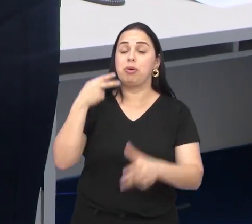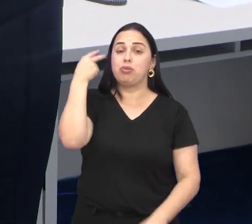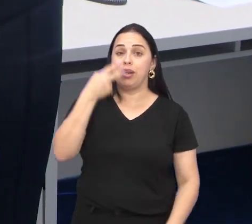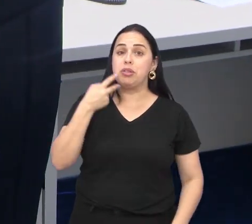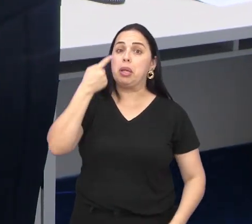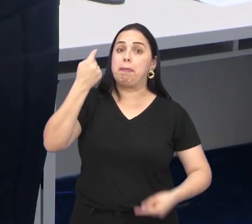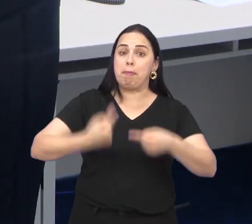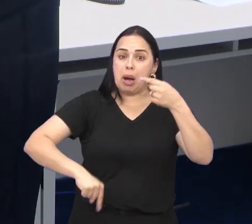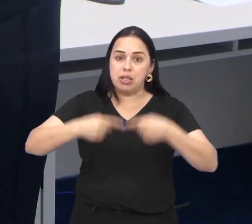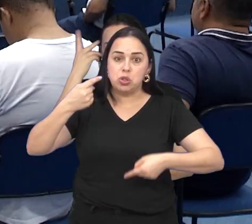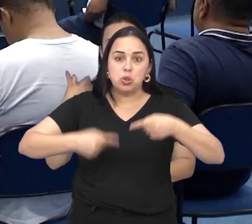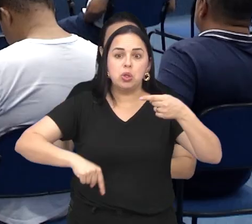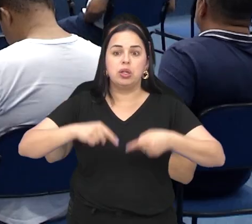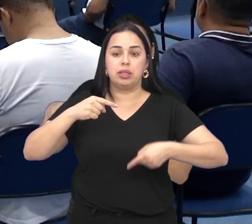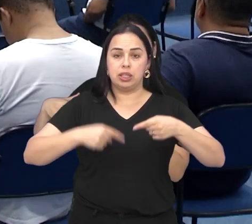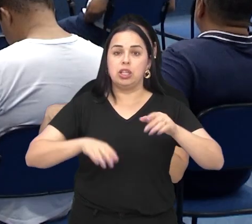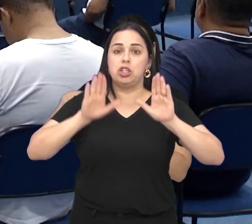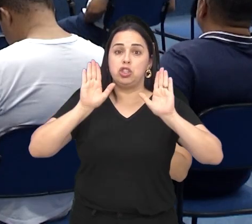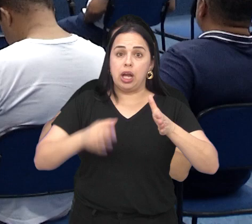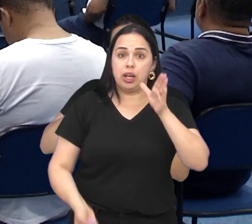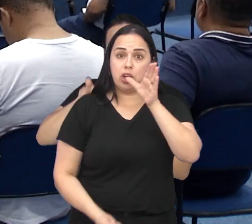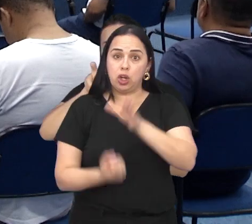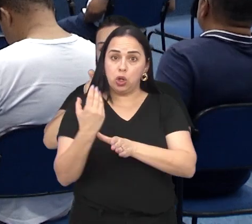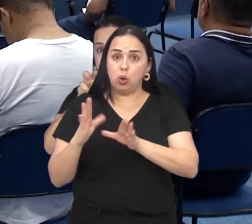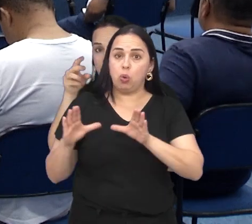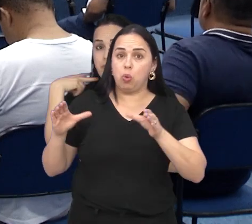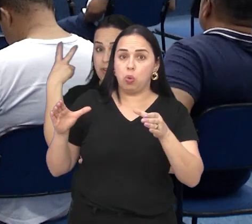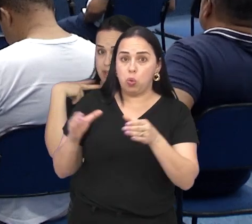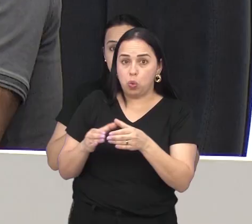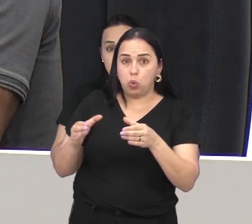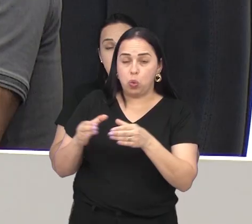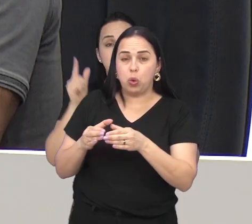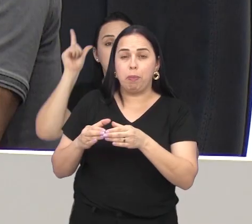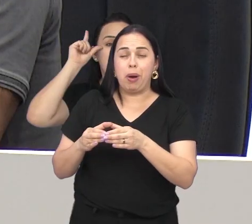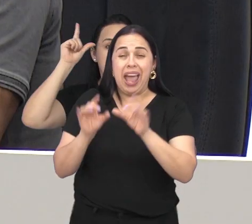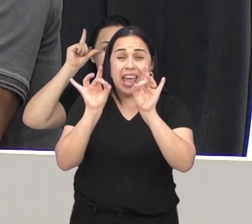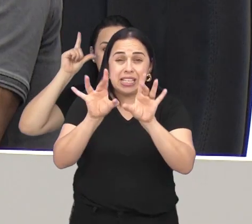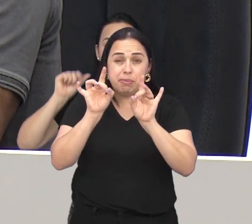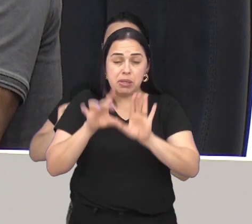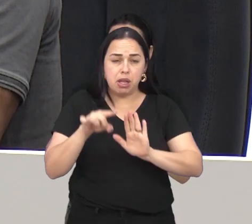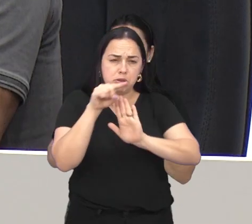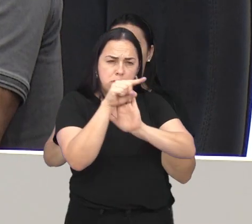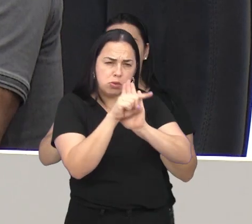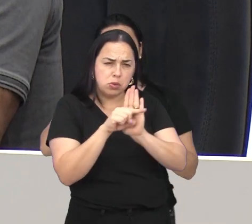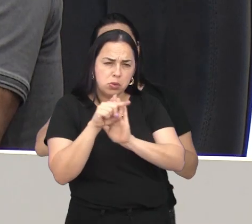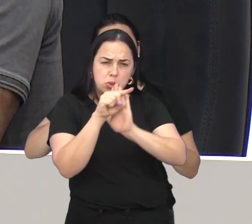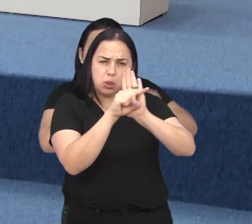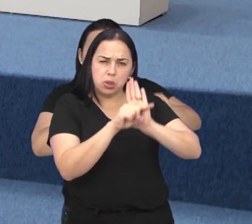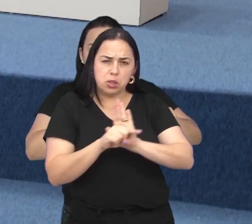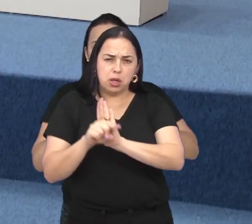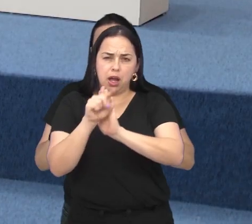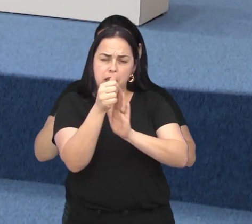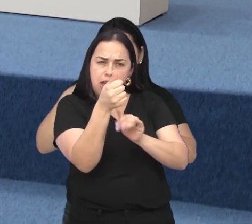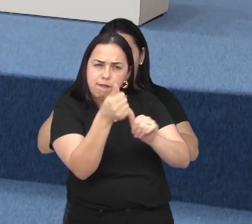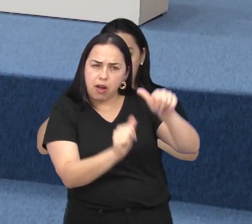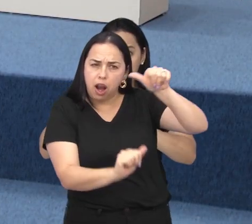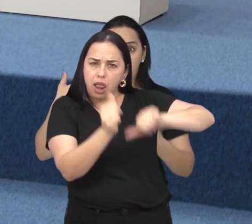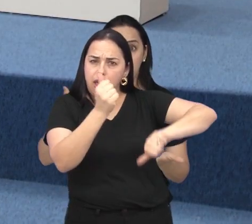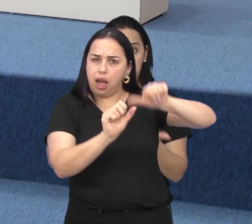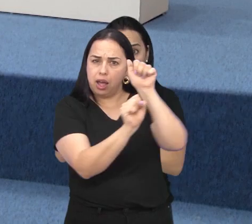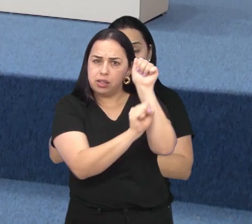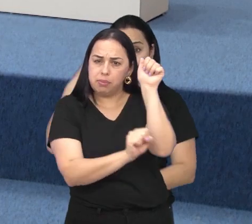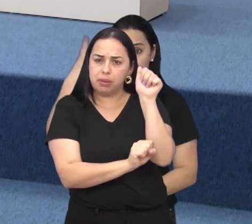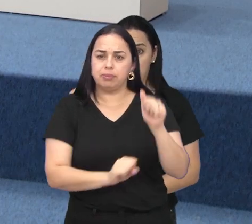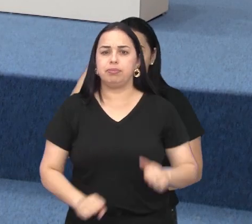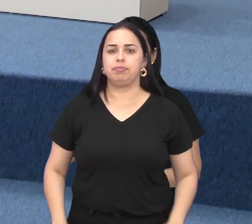Câmara de São José dos Campos, que chegou a criar uma comissão especial de inquérito para avaliar os serviços